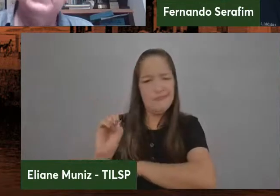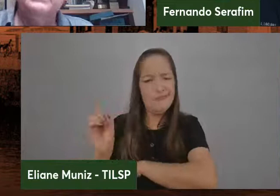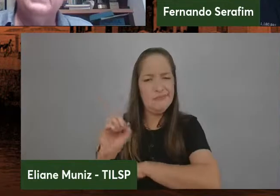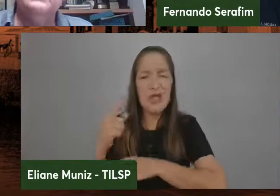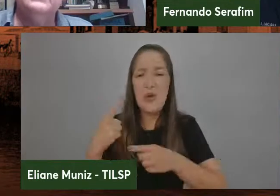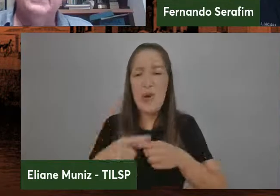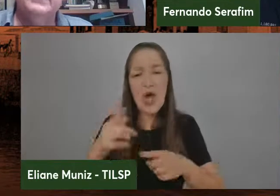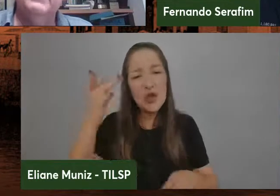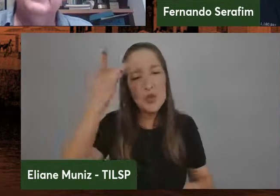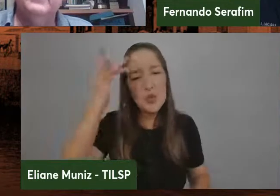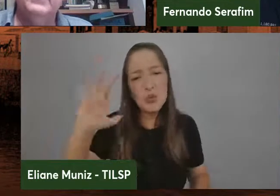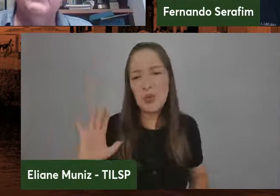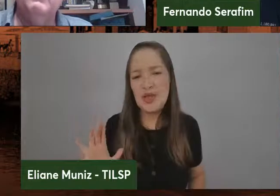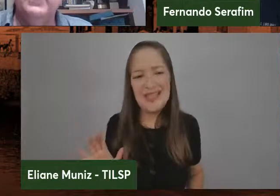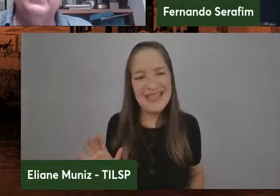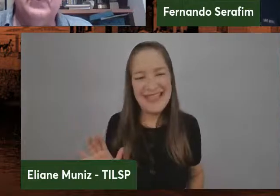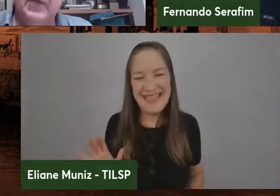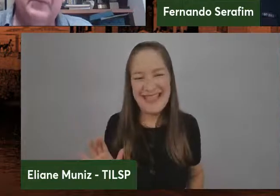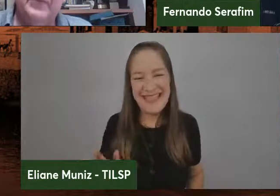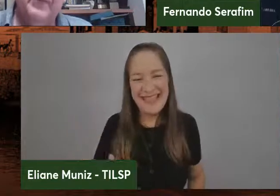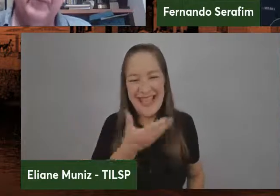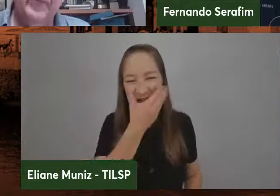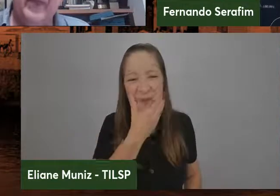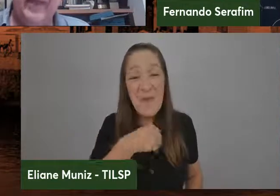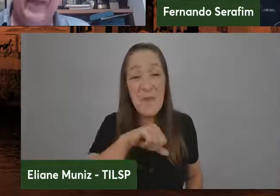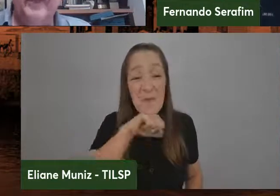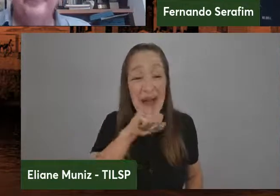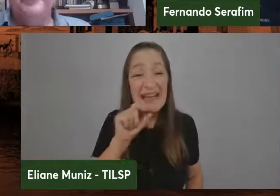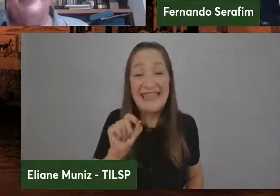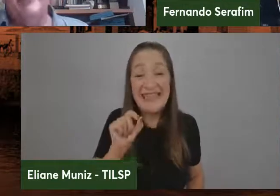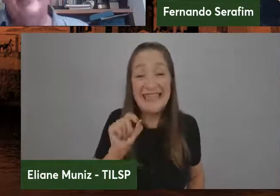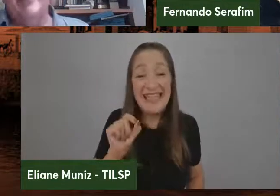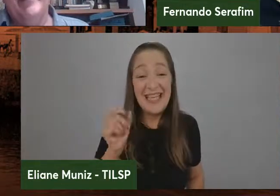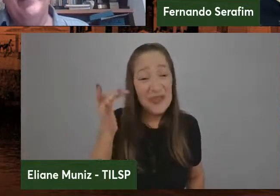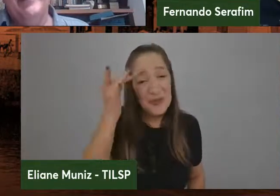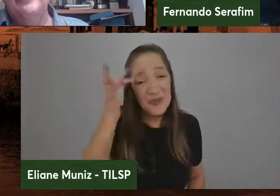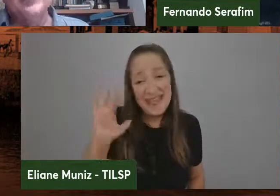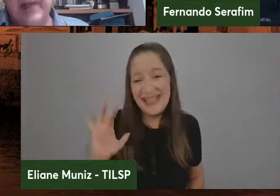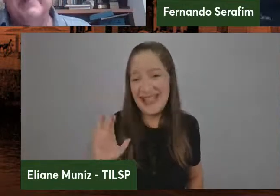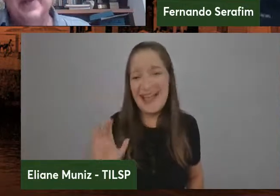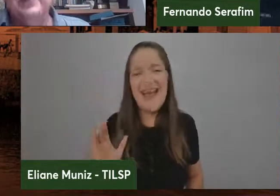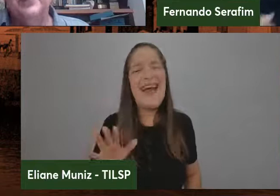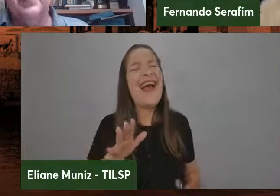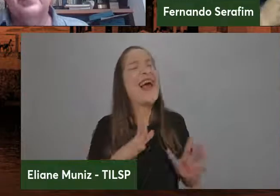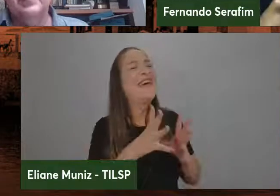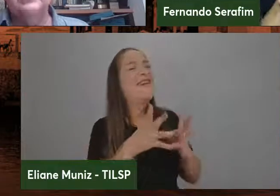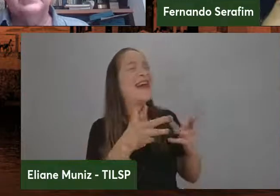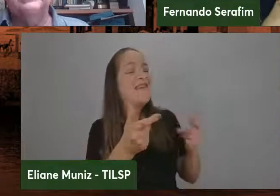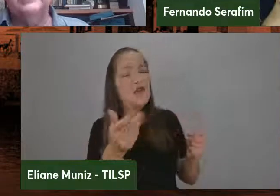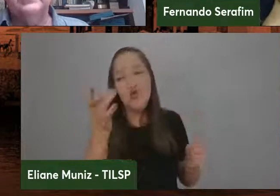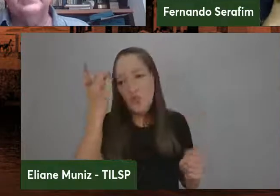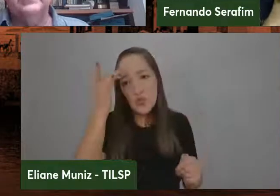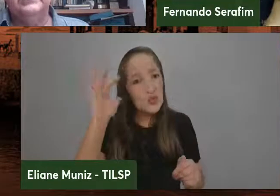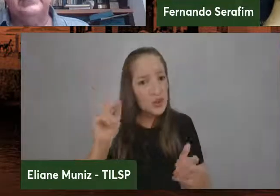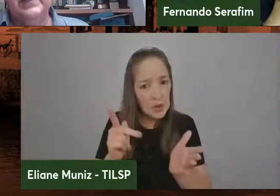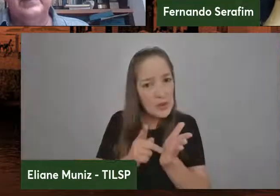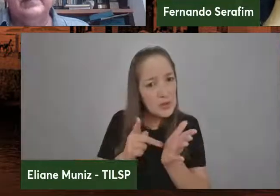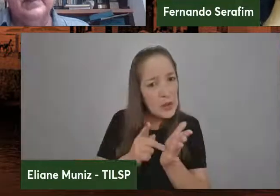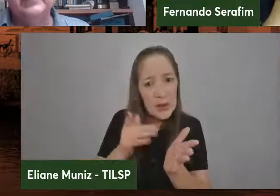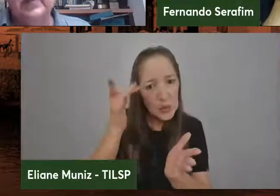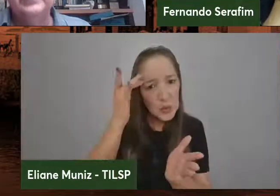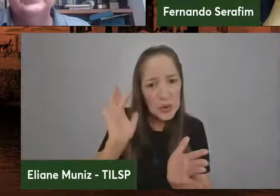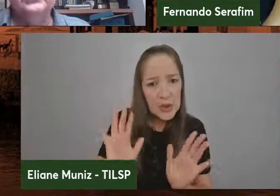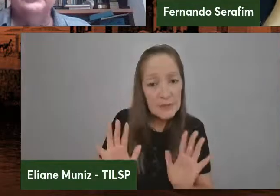nem eu sei quem é o pai do João. Maravilhoso. E não sei mesmo. E não